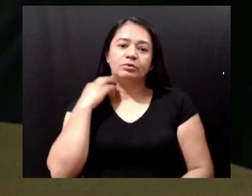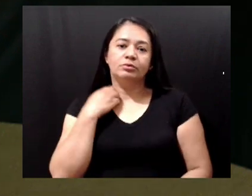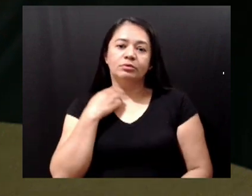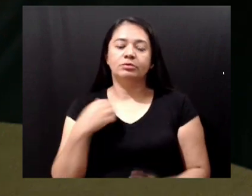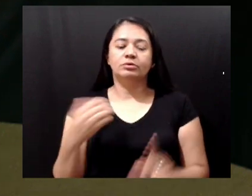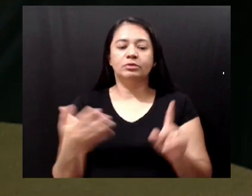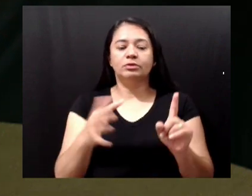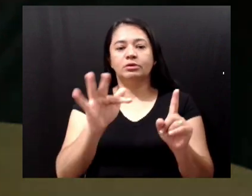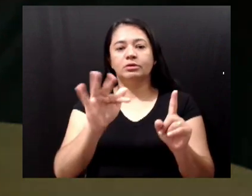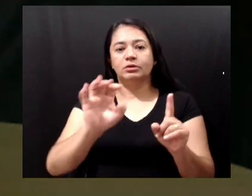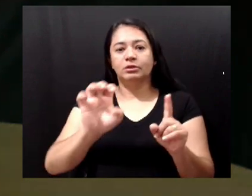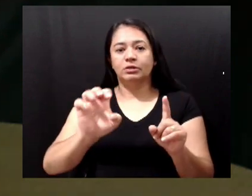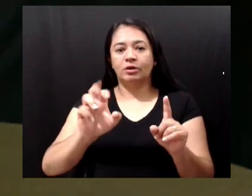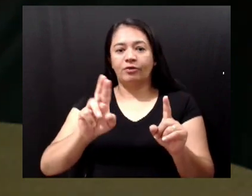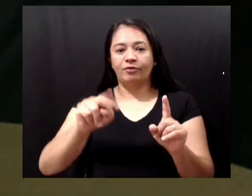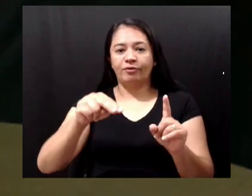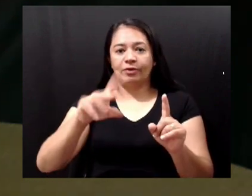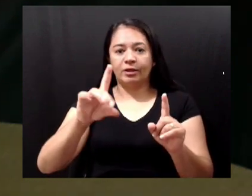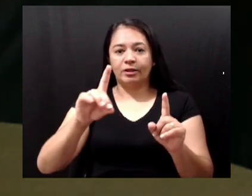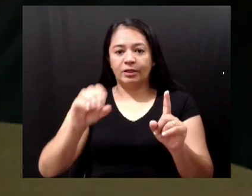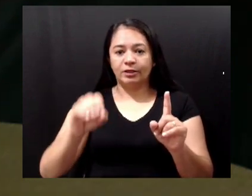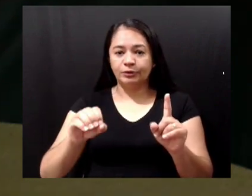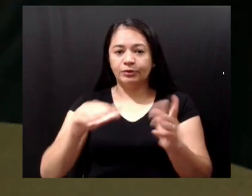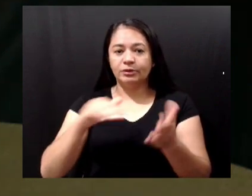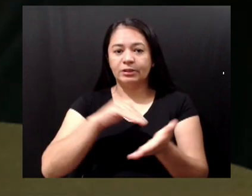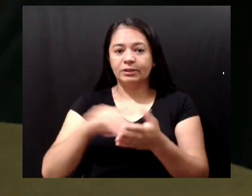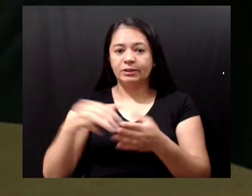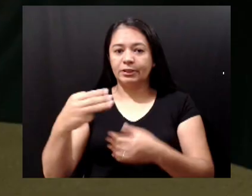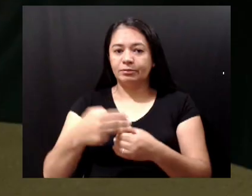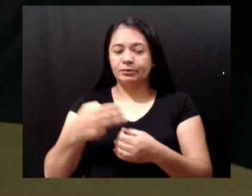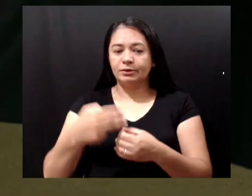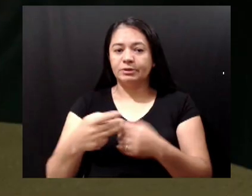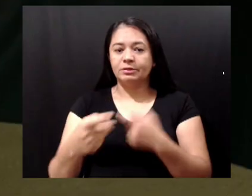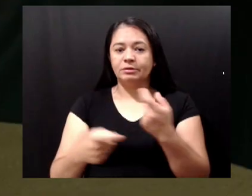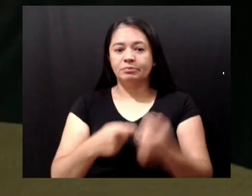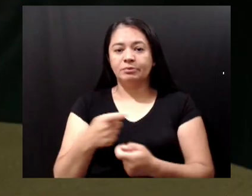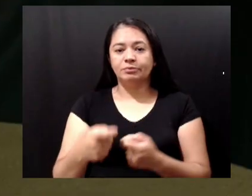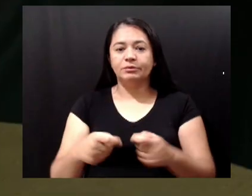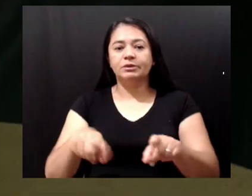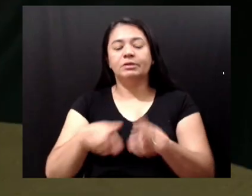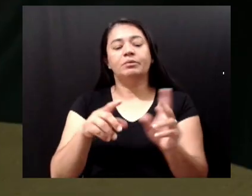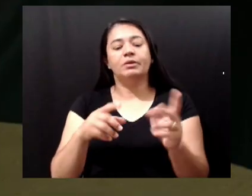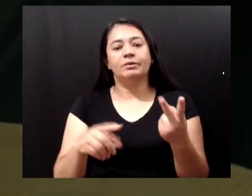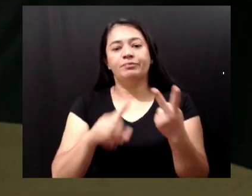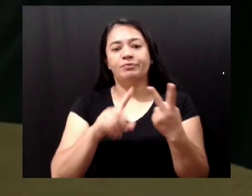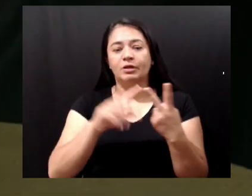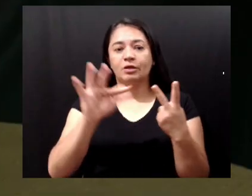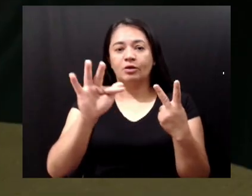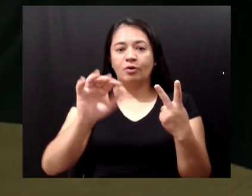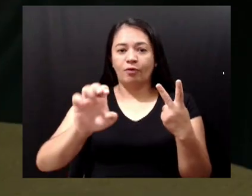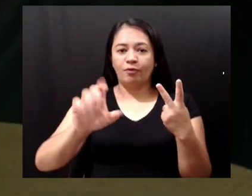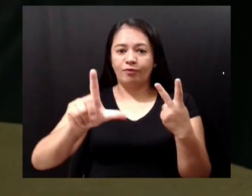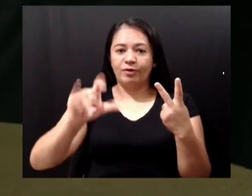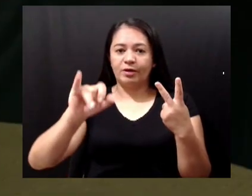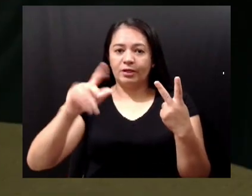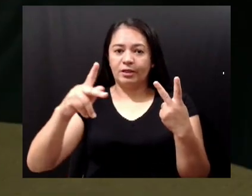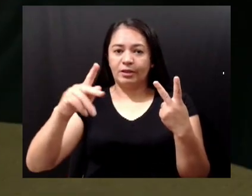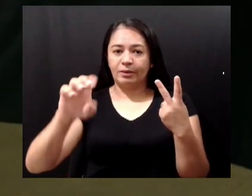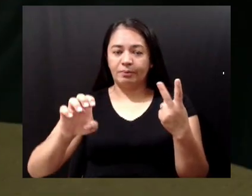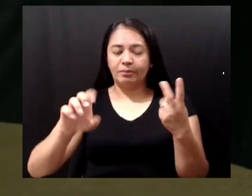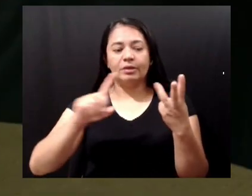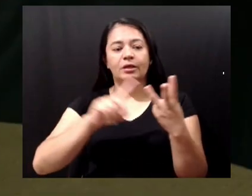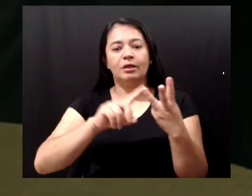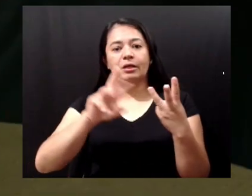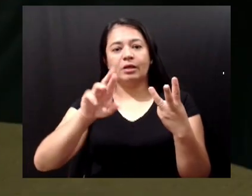da Secretaria Municipal de Finanças, o Felipe Viana de Paula, da Receita de São Paulo, o Rafael Neves Carvalho, da Receita Federal,